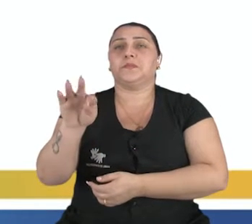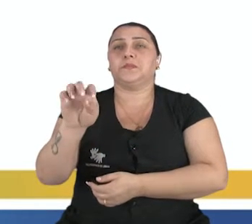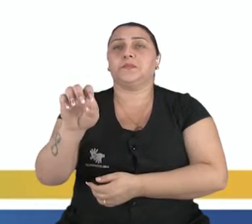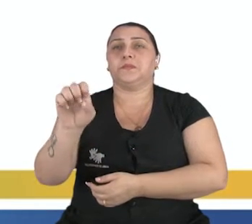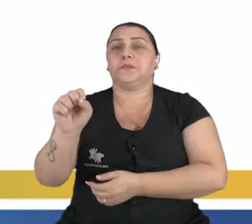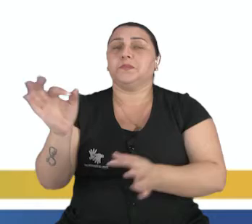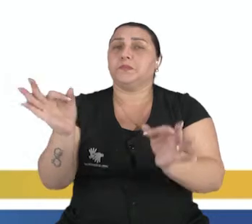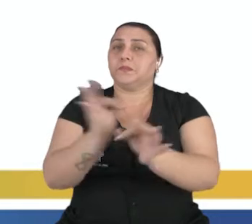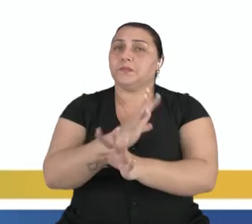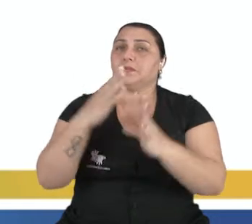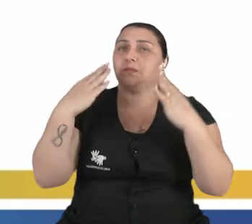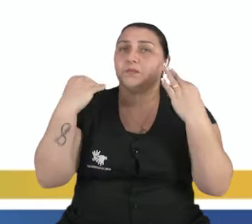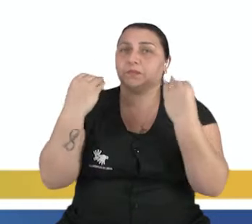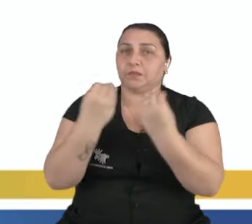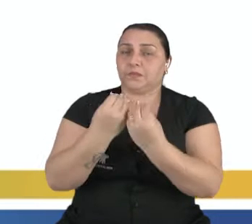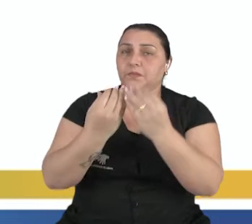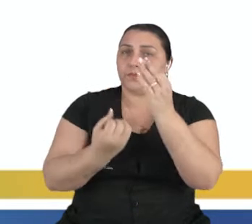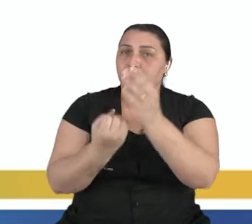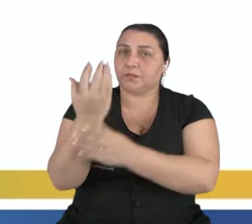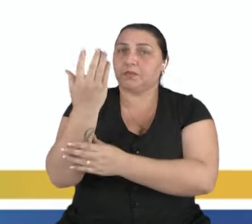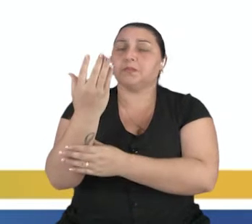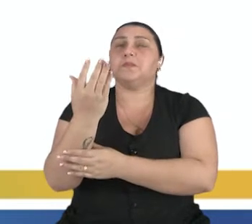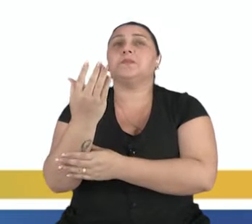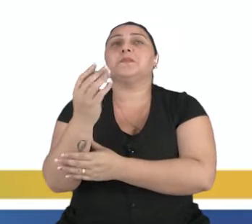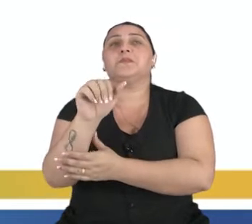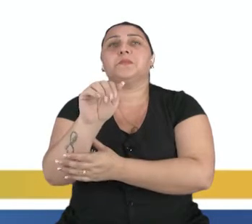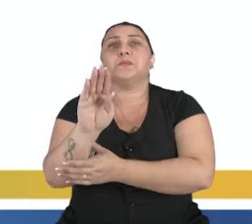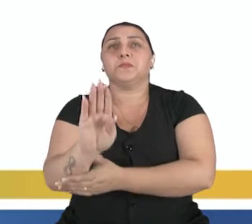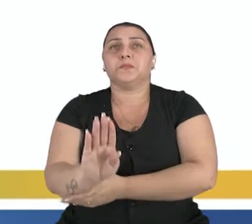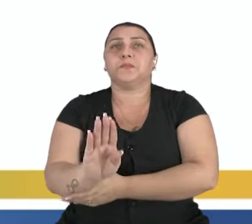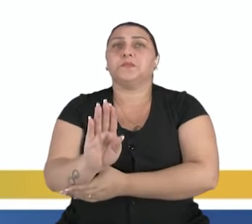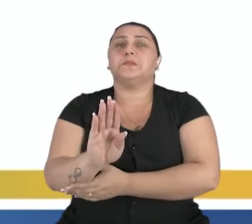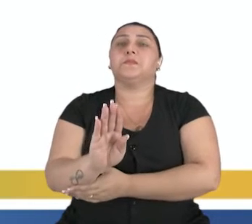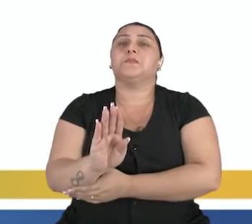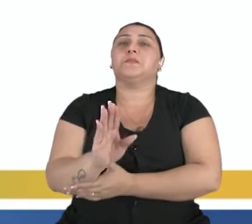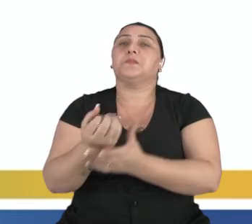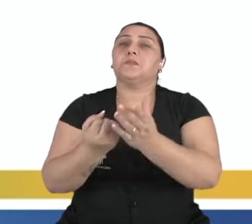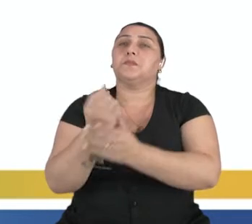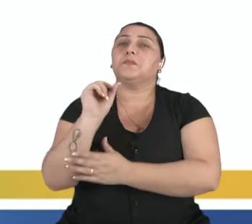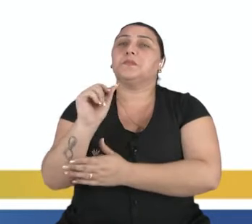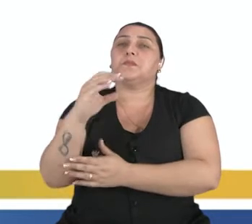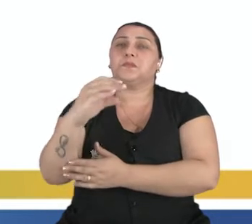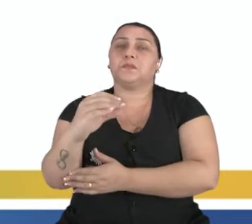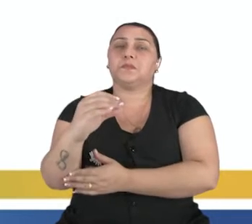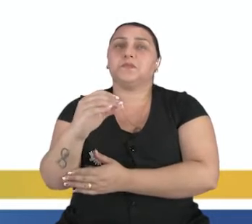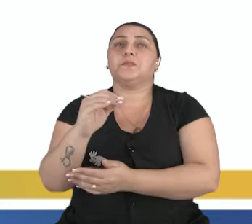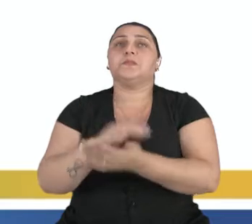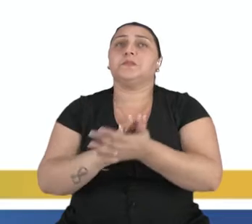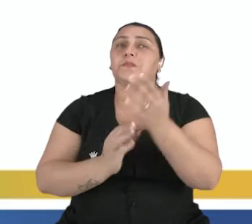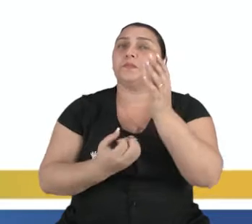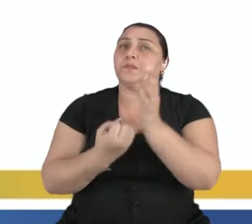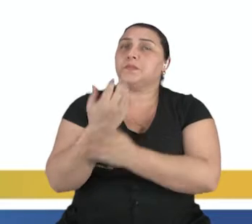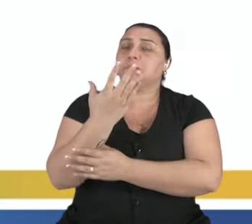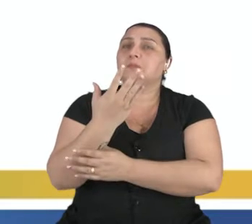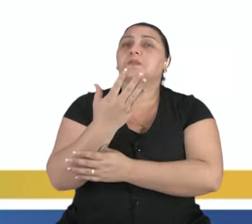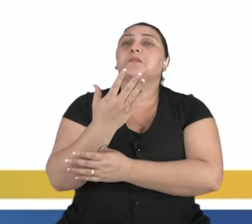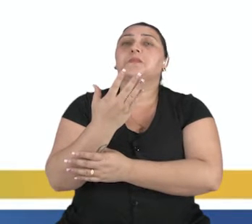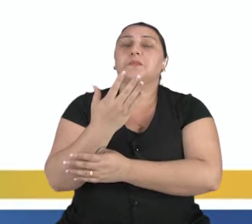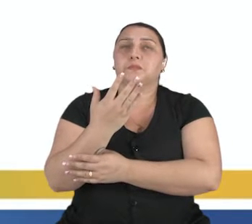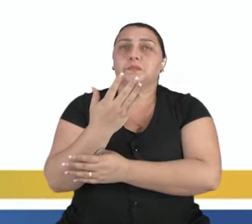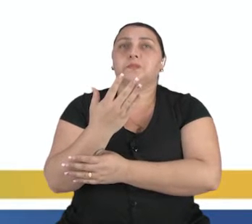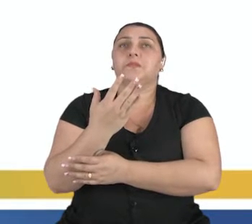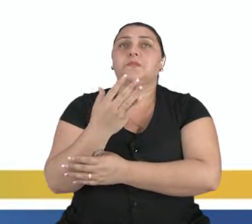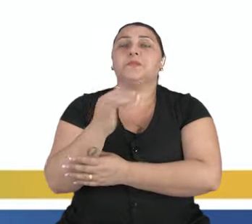uma substância. Podemos dizer que A mais B vai produzir C. E ela vai produzir, e ela é uma